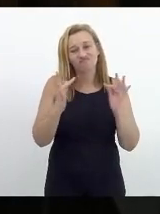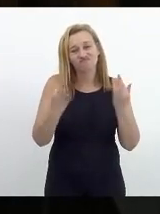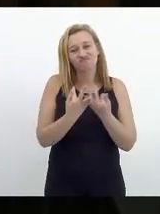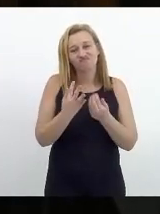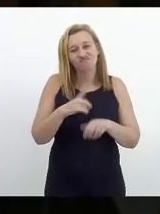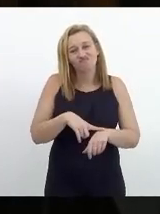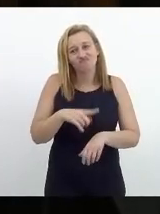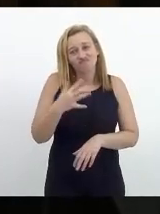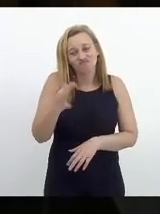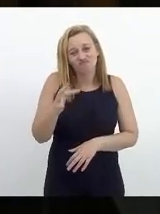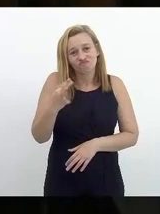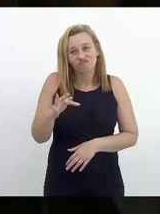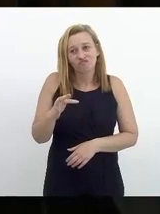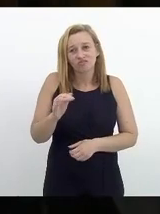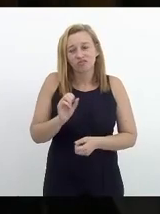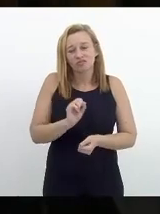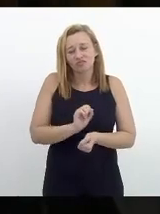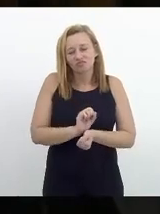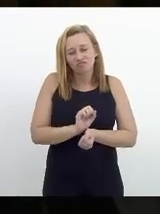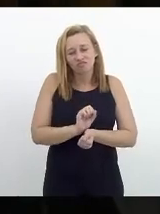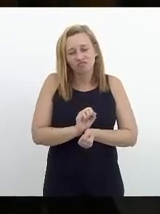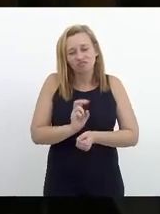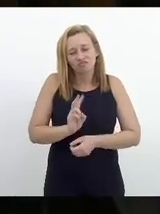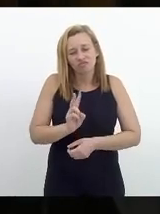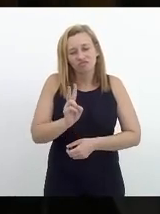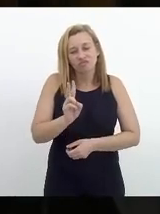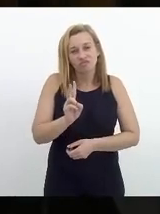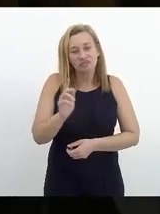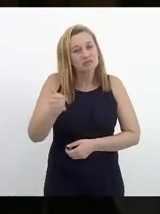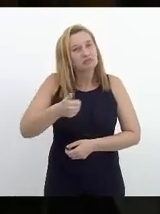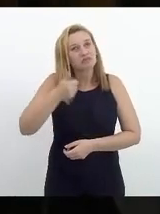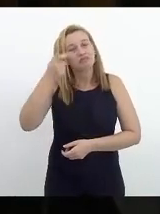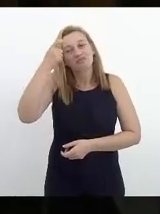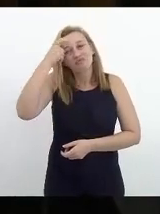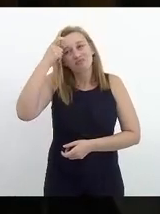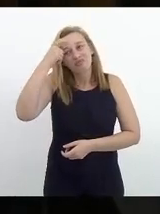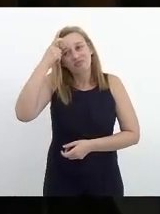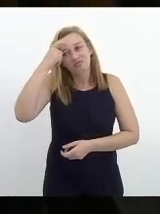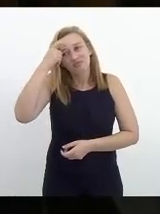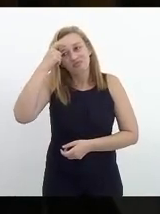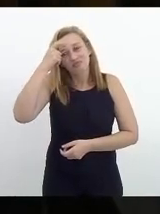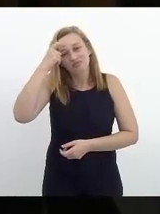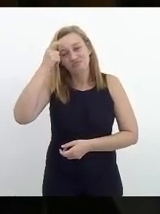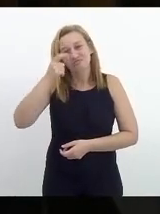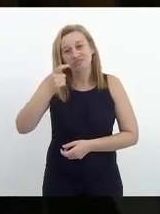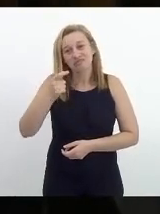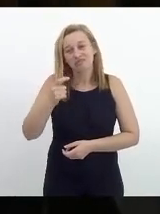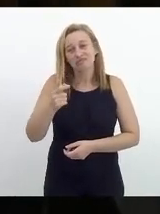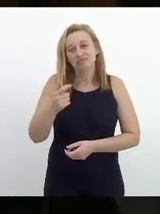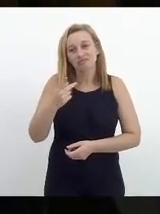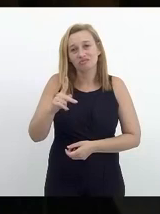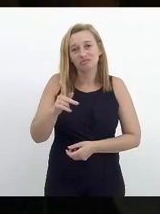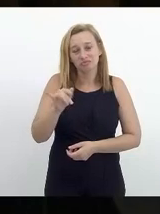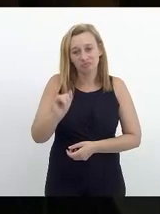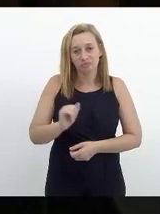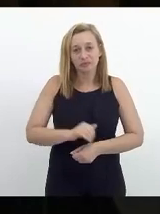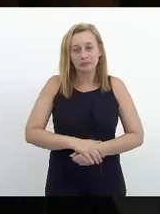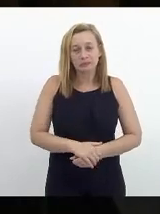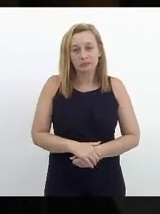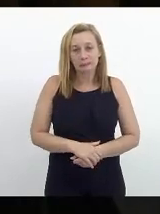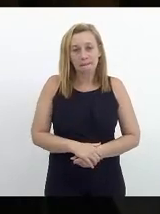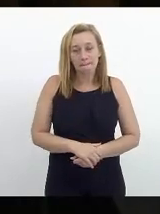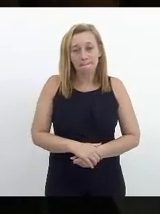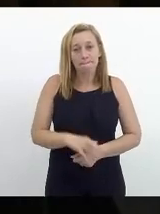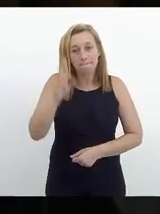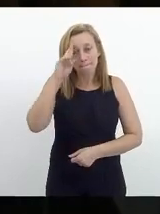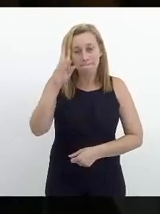dor, esperando que guardem sempre as melhores memórias e lembranças da convivência com seu pai.